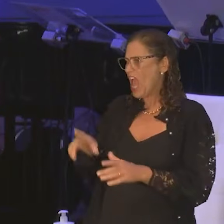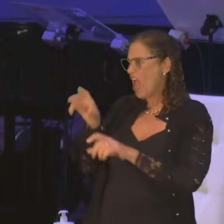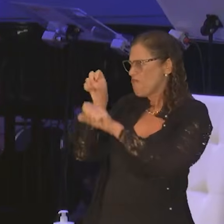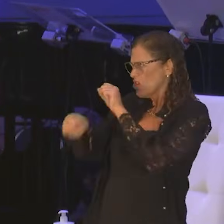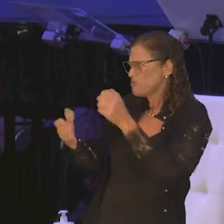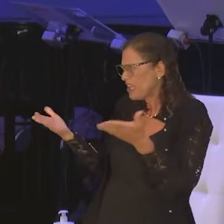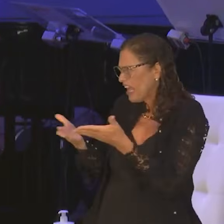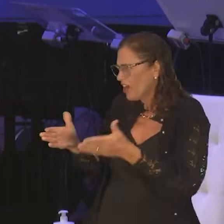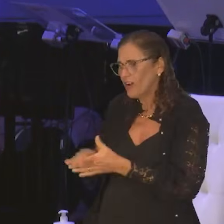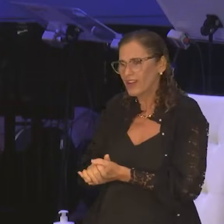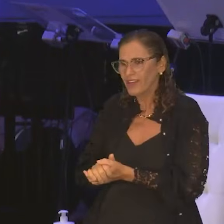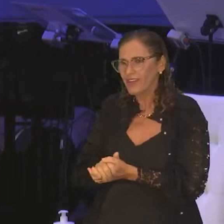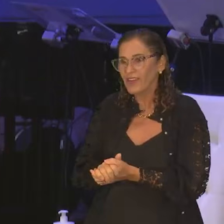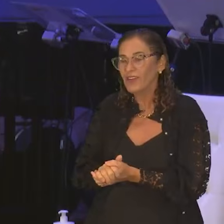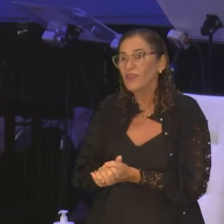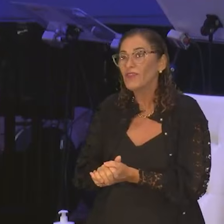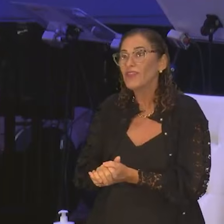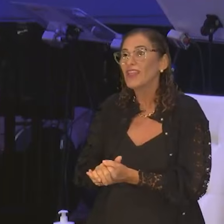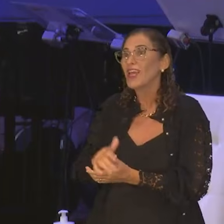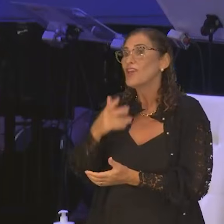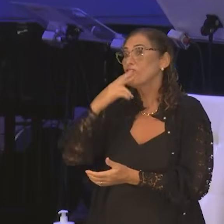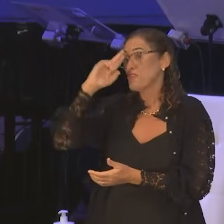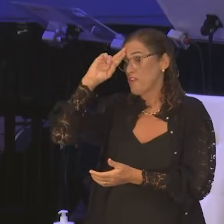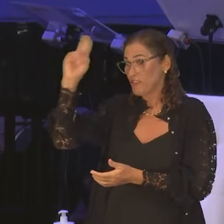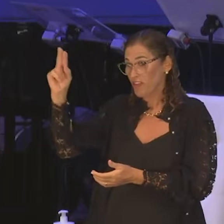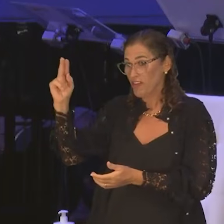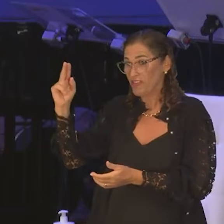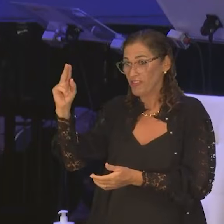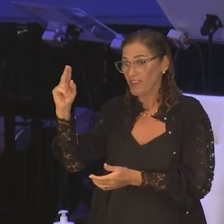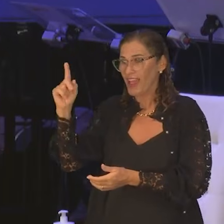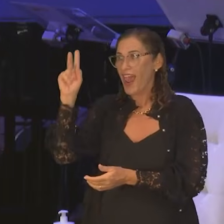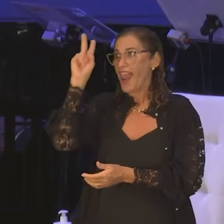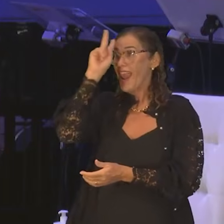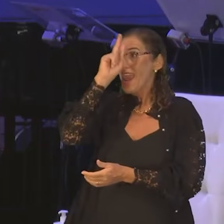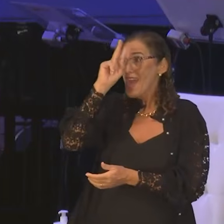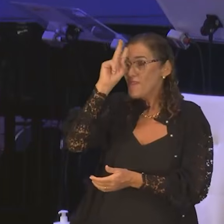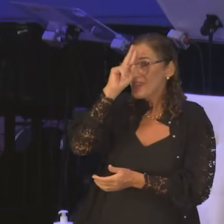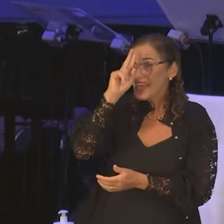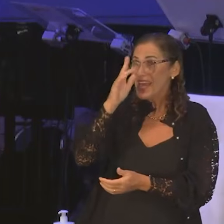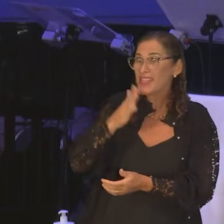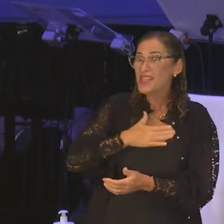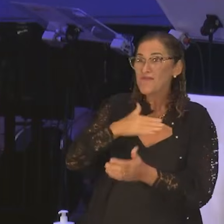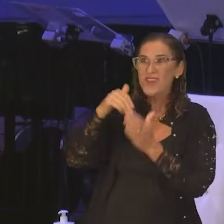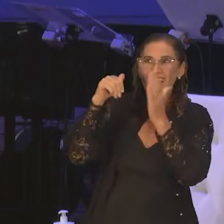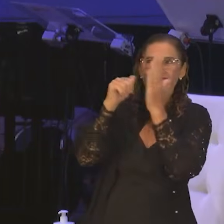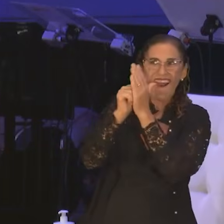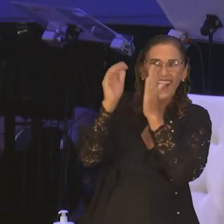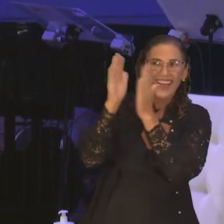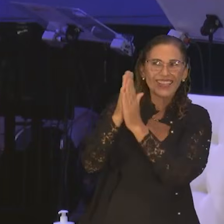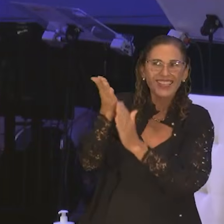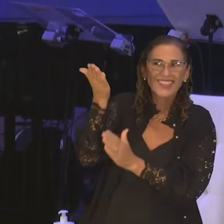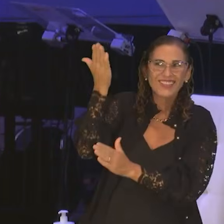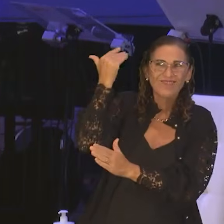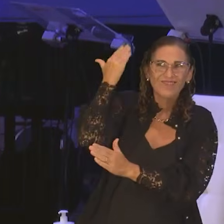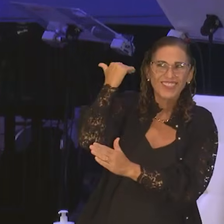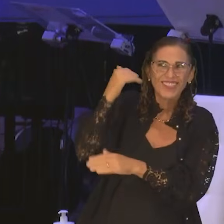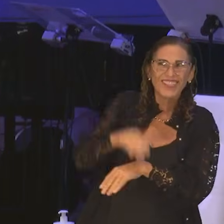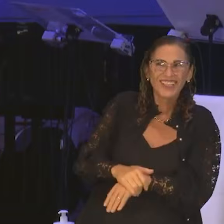matar agora. E o Senhor Deus me fez lembrar da minha